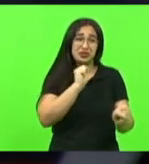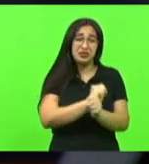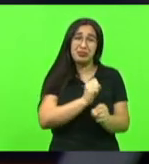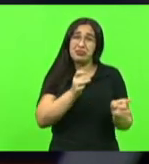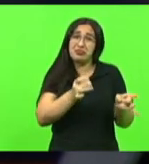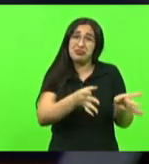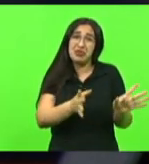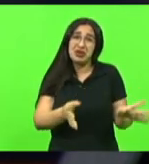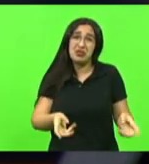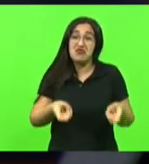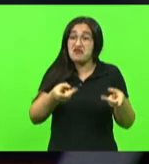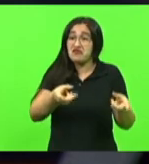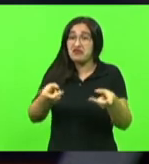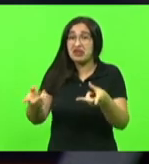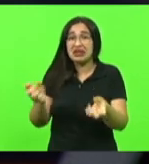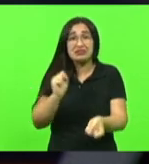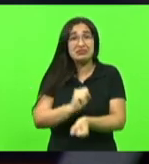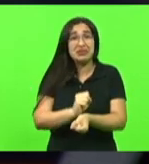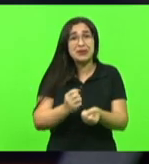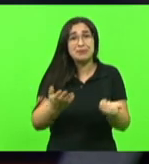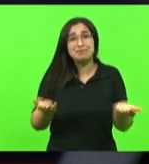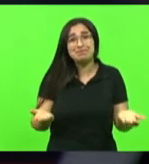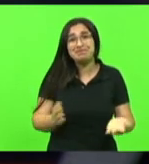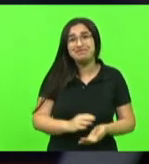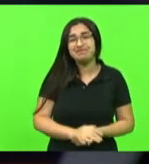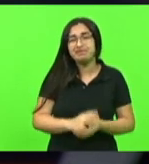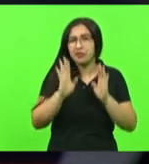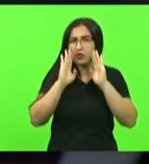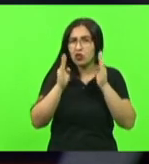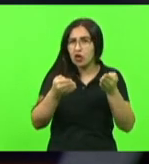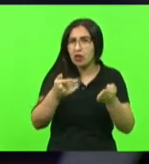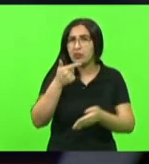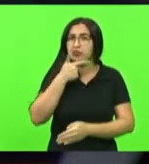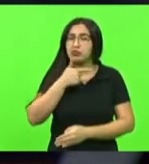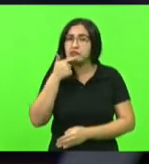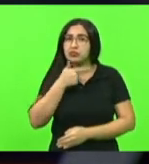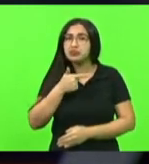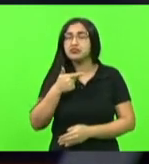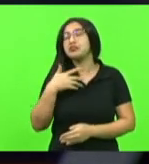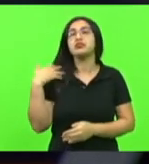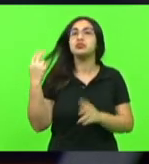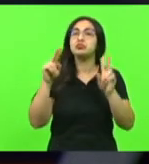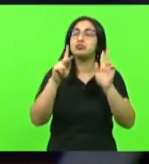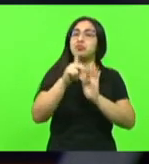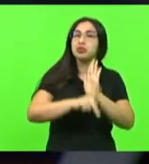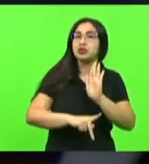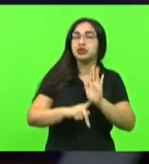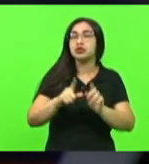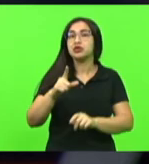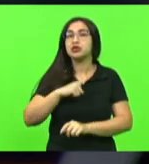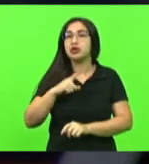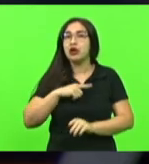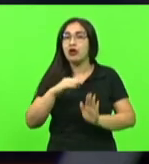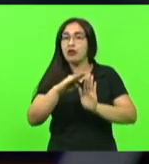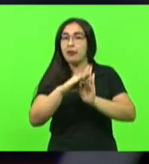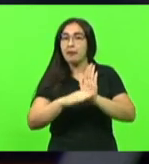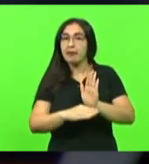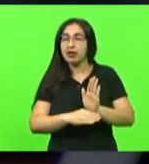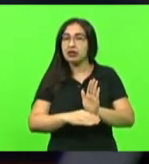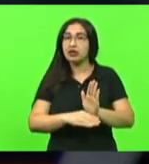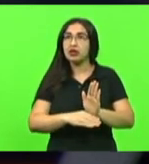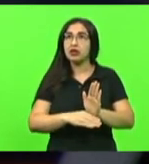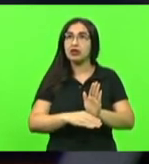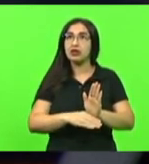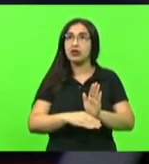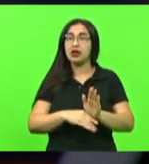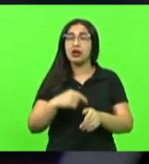vender, mas aqui eu quero focar nesse projeto, deputado João Amin, que quando a gente vê uma matéria sem quilos, a gente